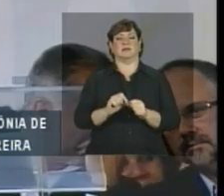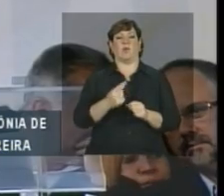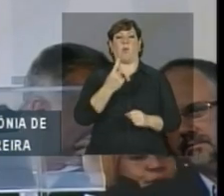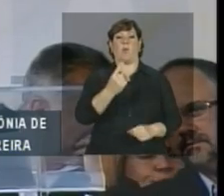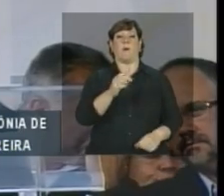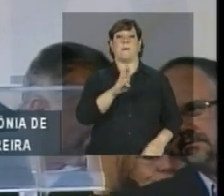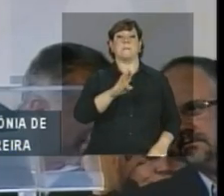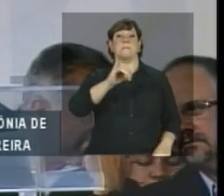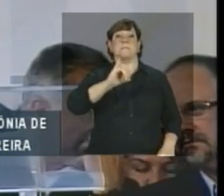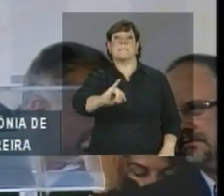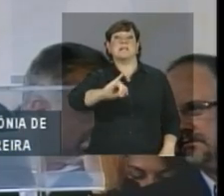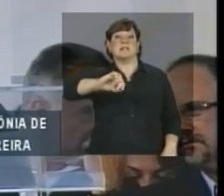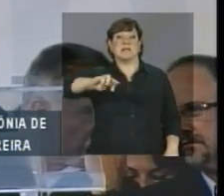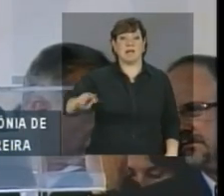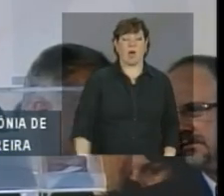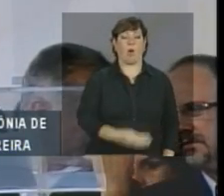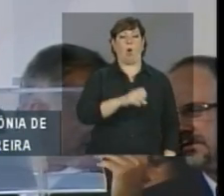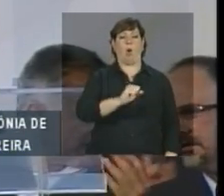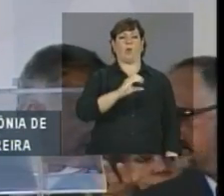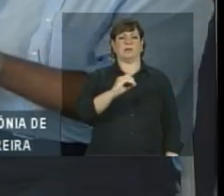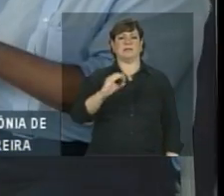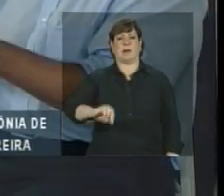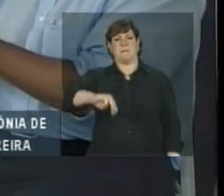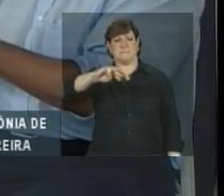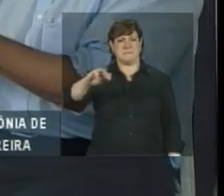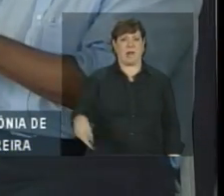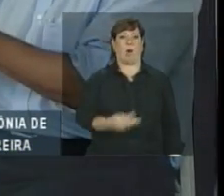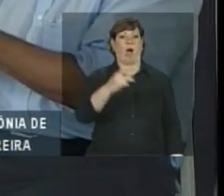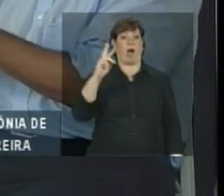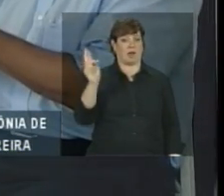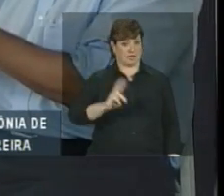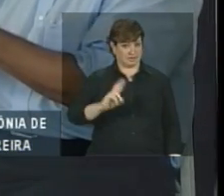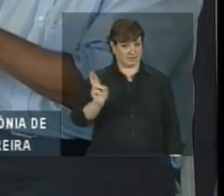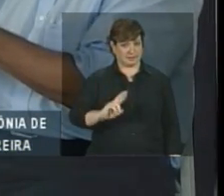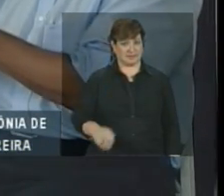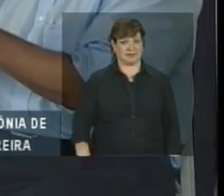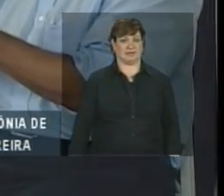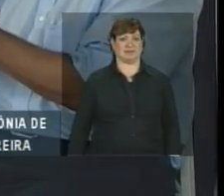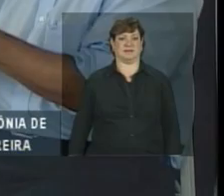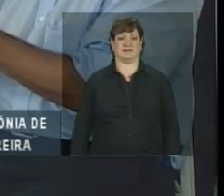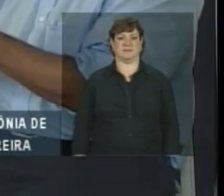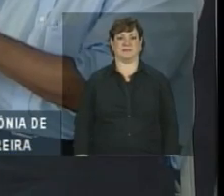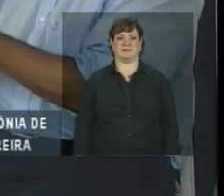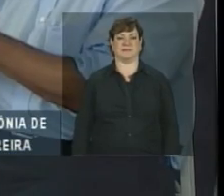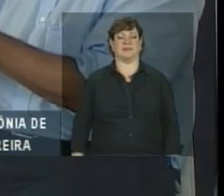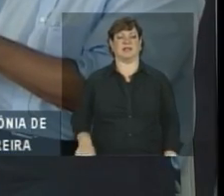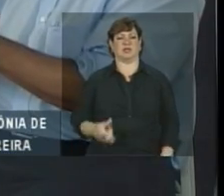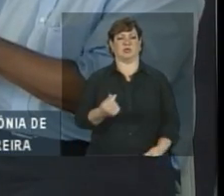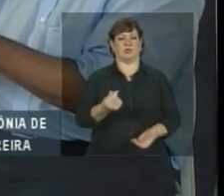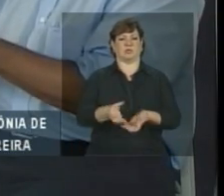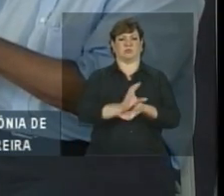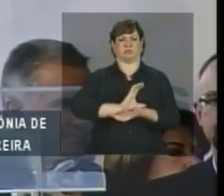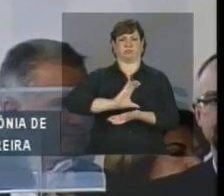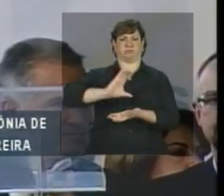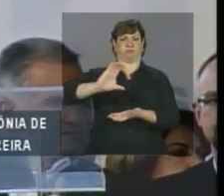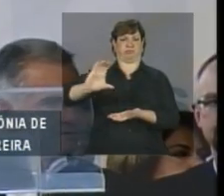R$ 1,8 bilhão de reais. É um número